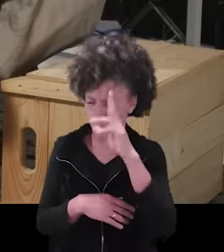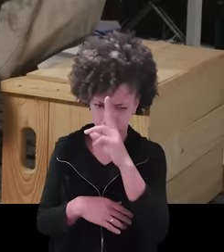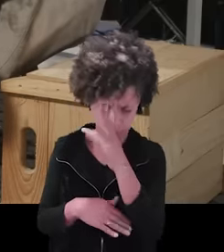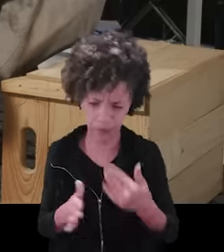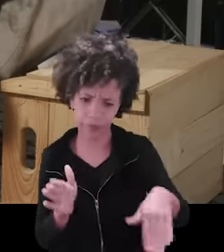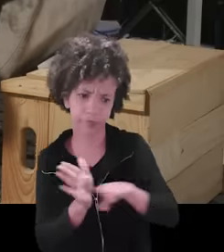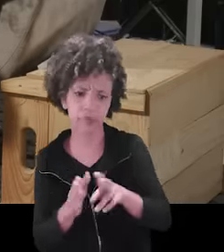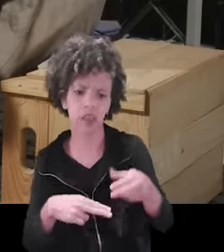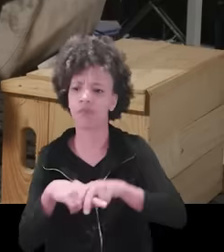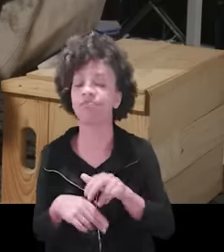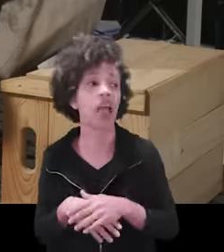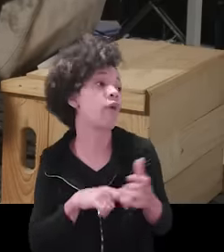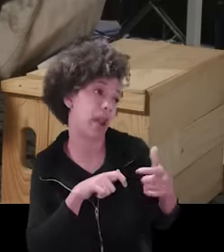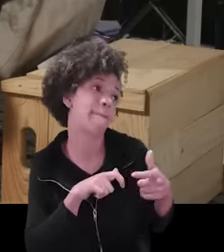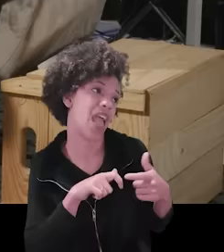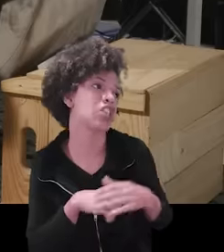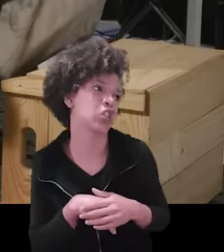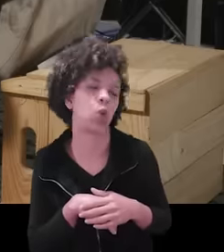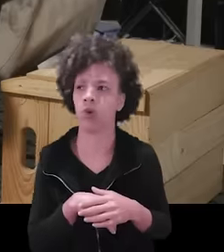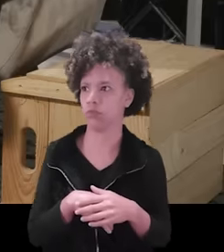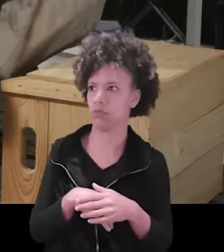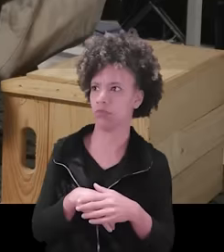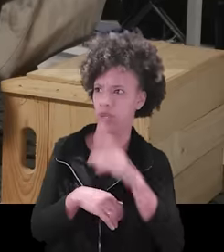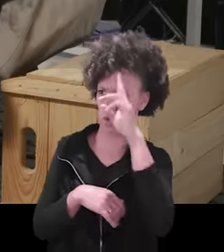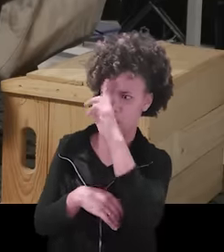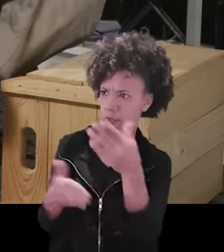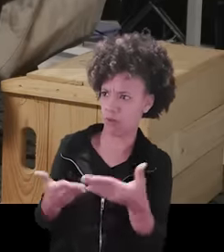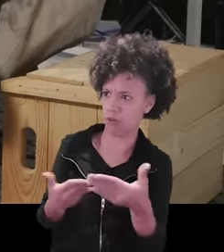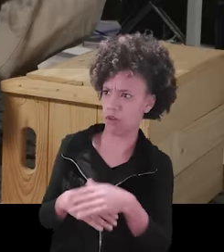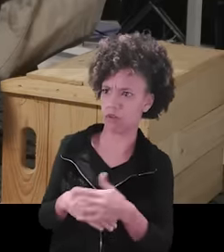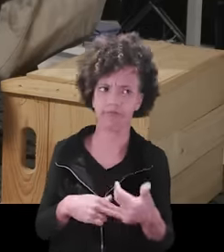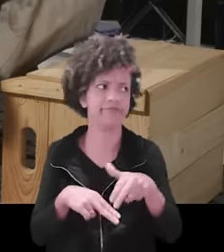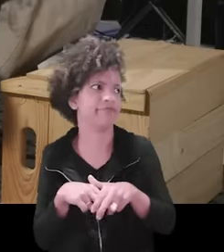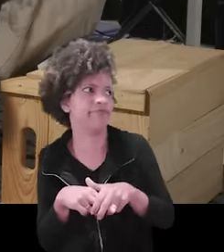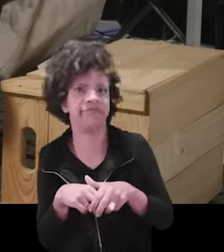tipo assim porrada no verão a gente eu era médico é paramédico